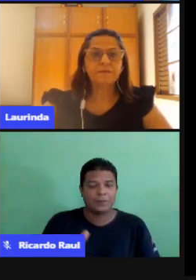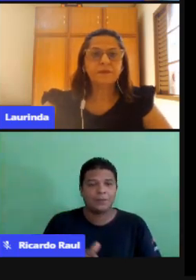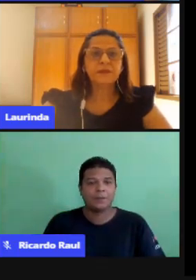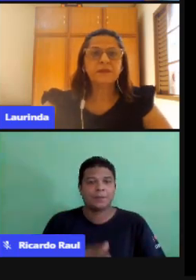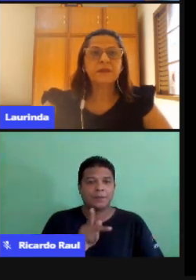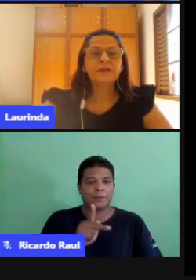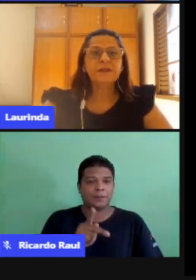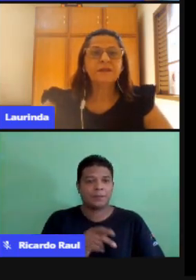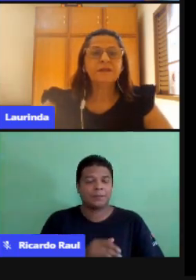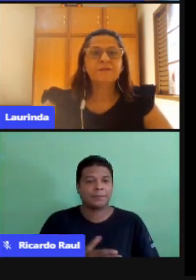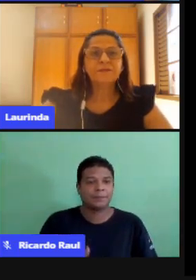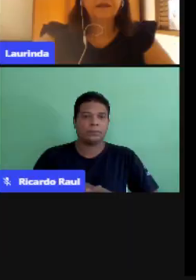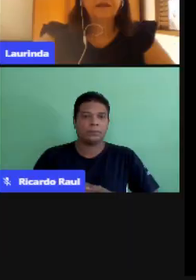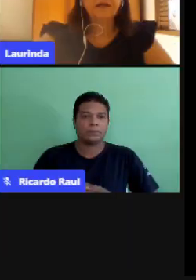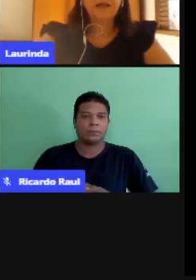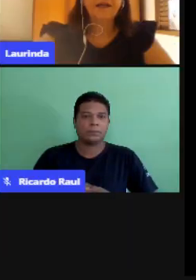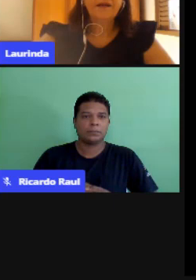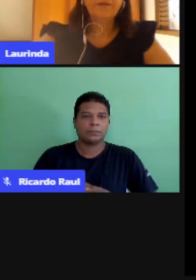você.